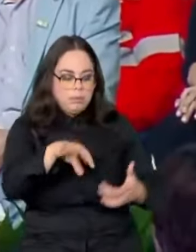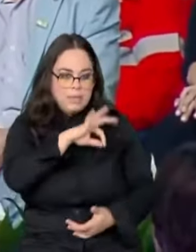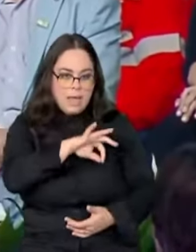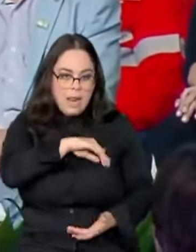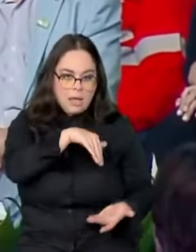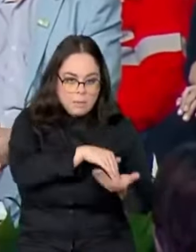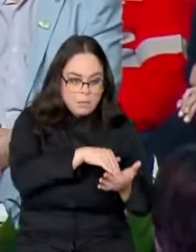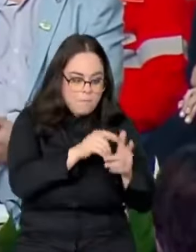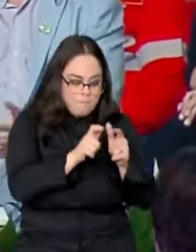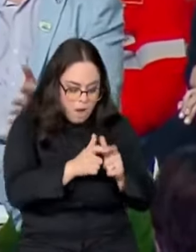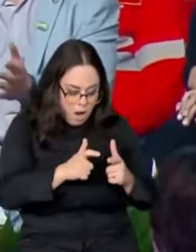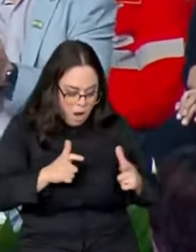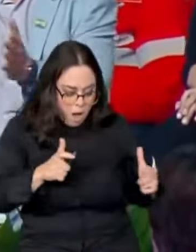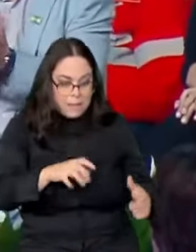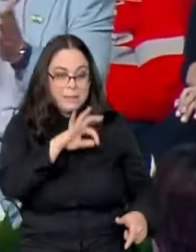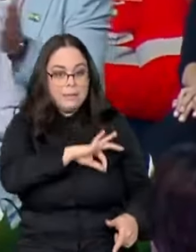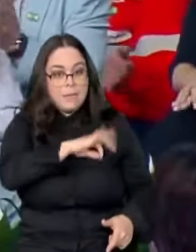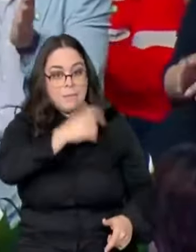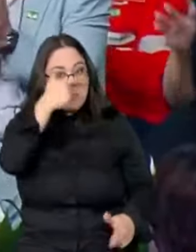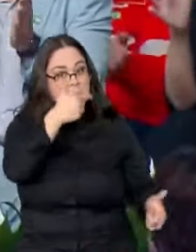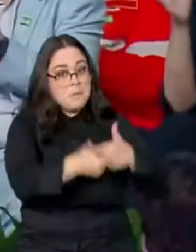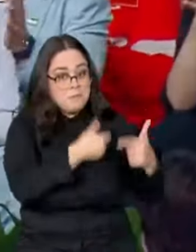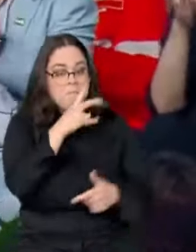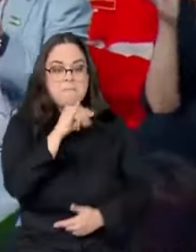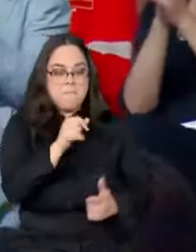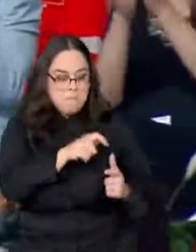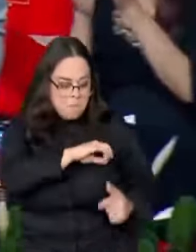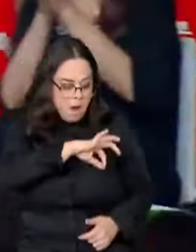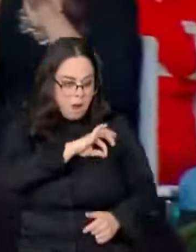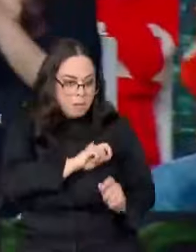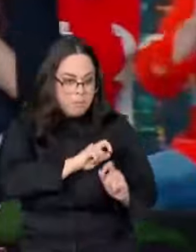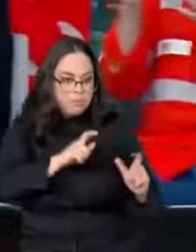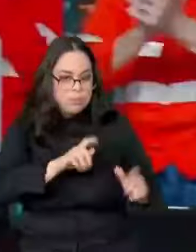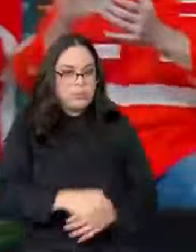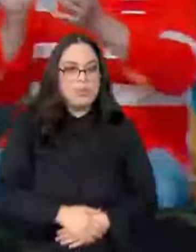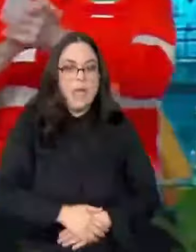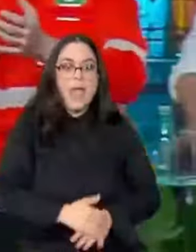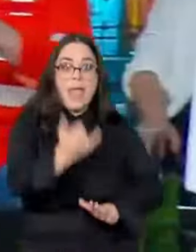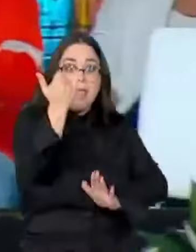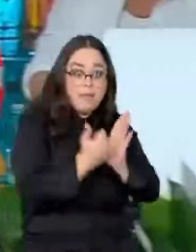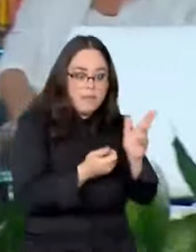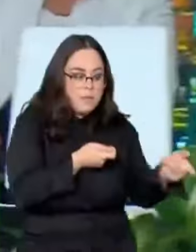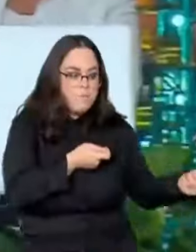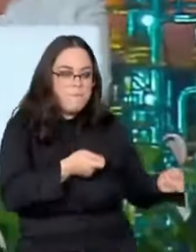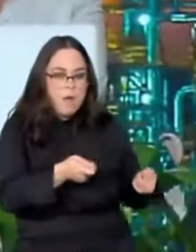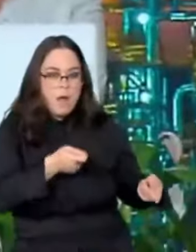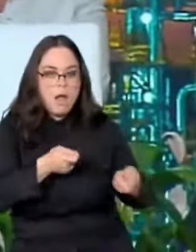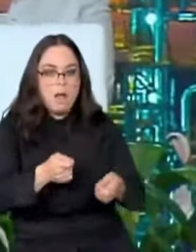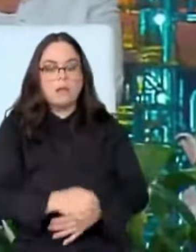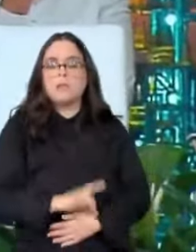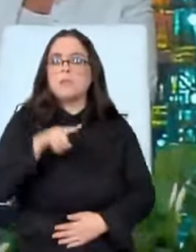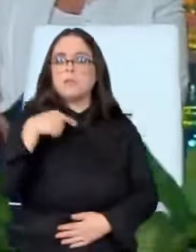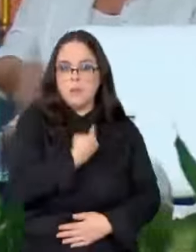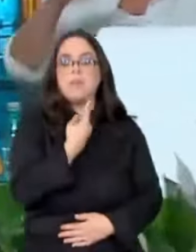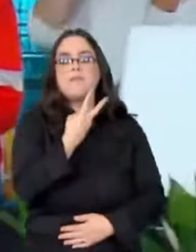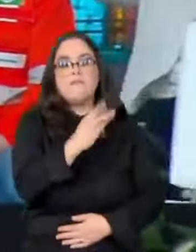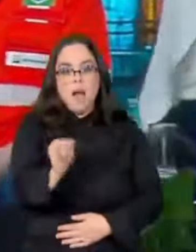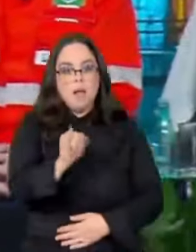vai crescer, a renda do trabalhador vai crescer, a inflação vai estar controlada, a gente vai